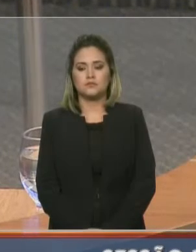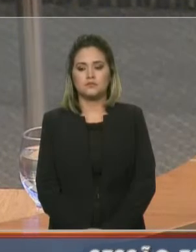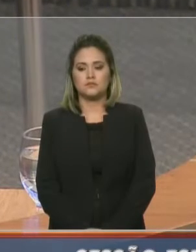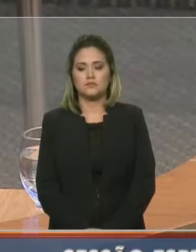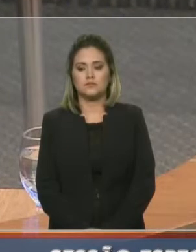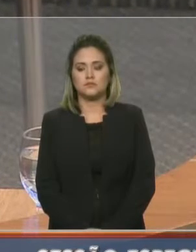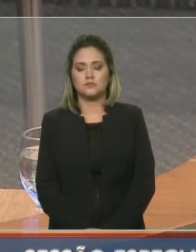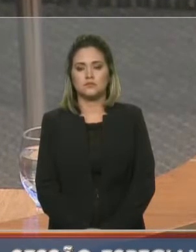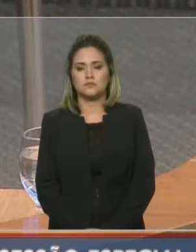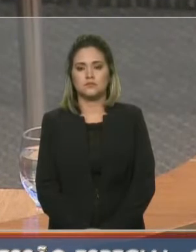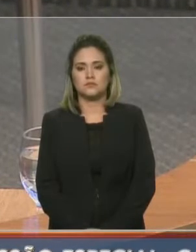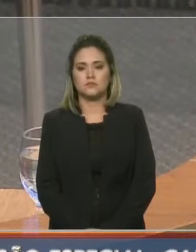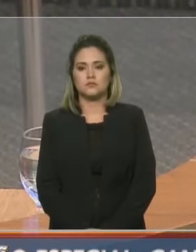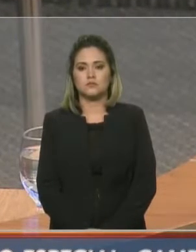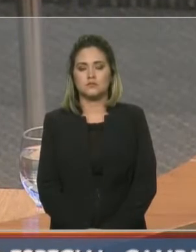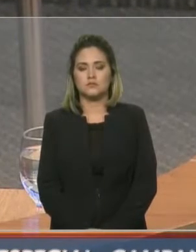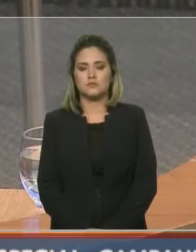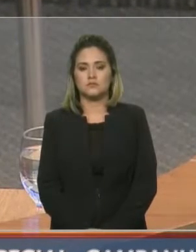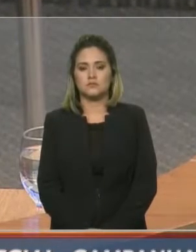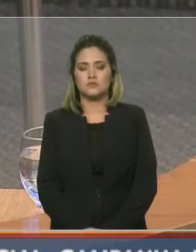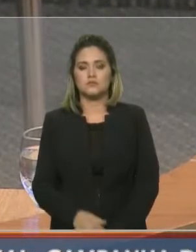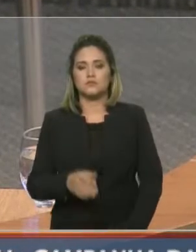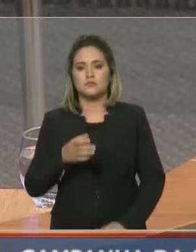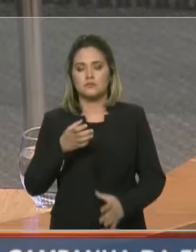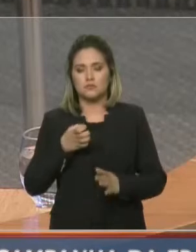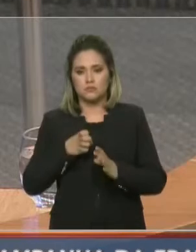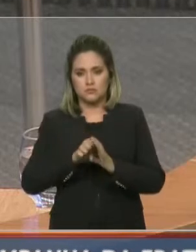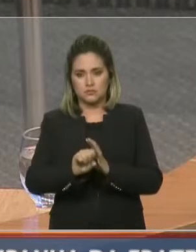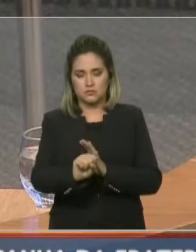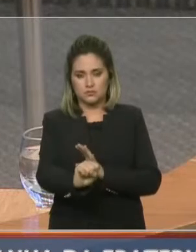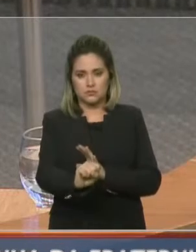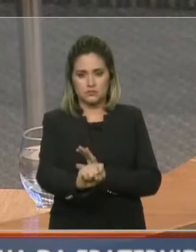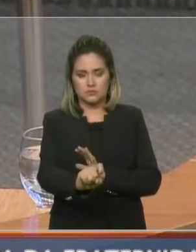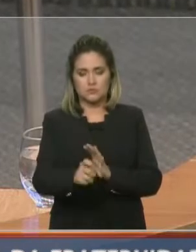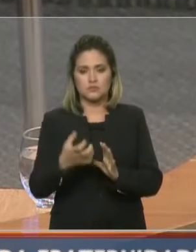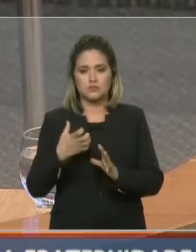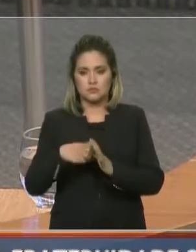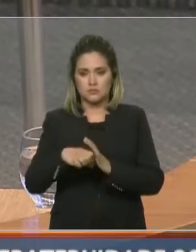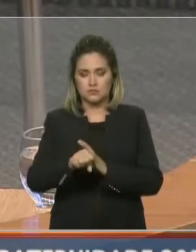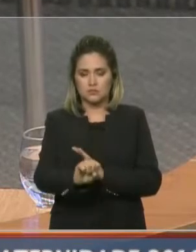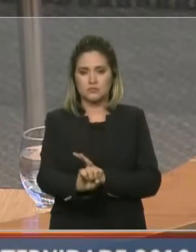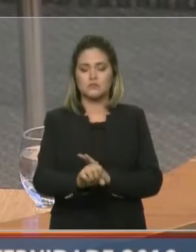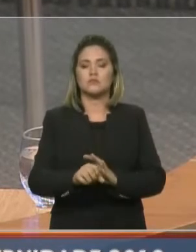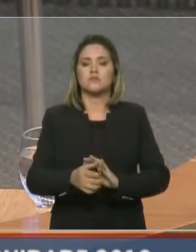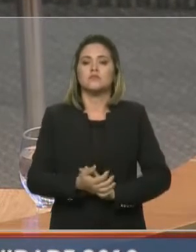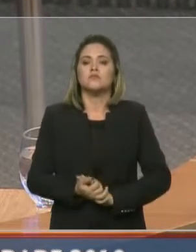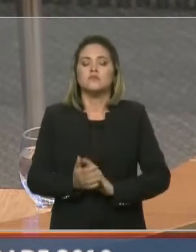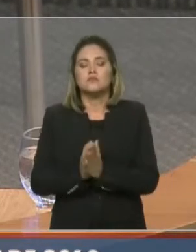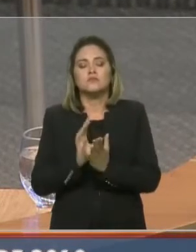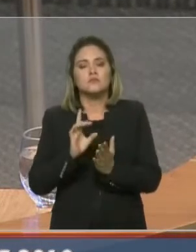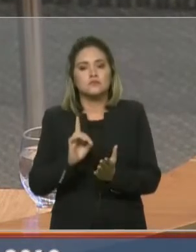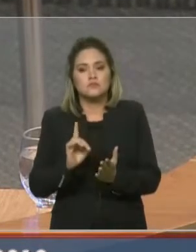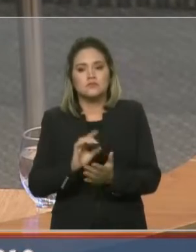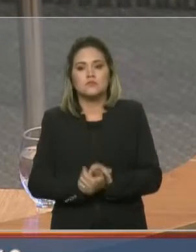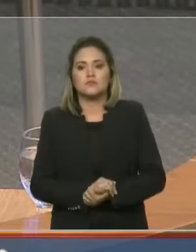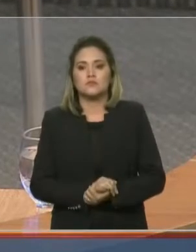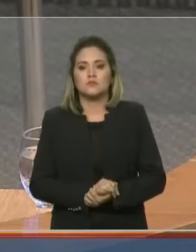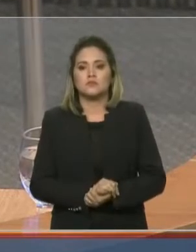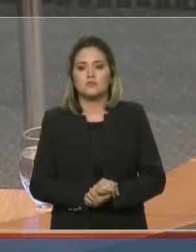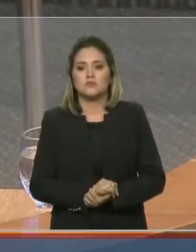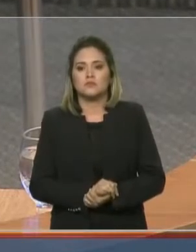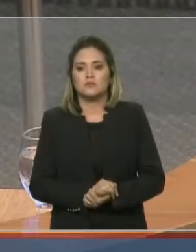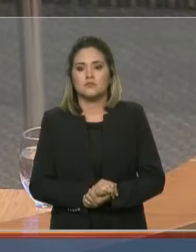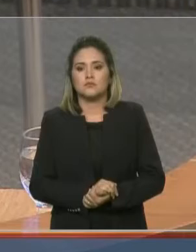do Êxodo, na libertação do povo do Egito. Deus vê, Deus ouve e